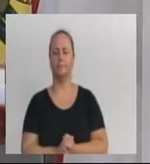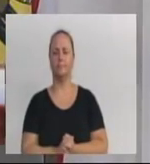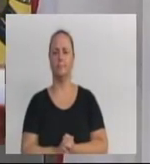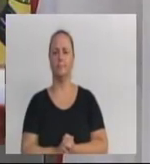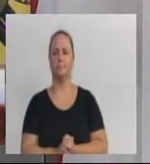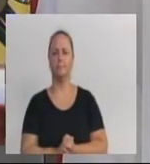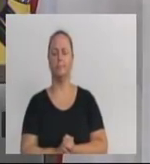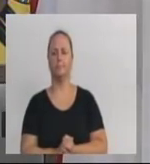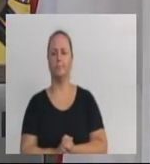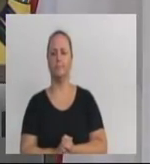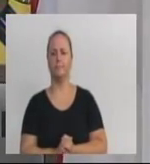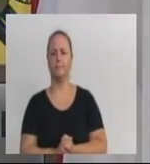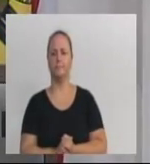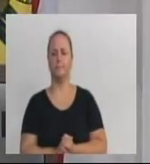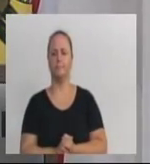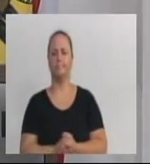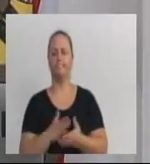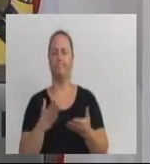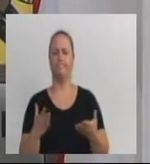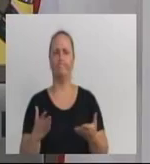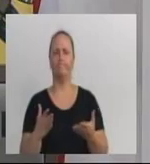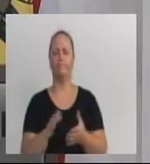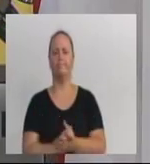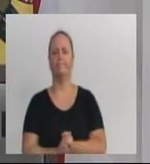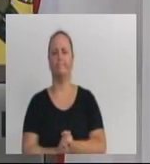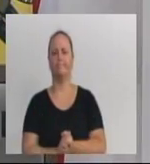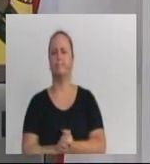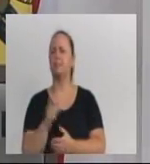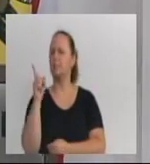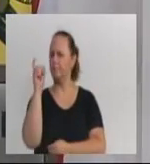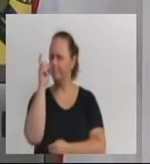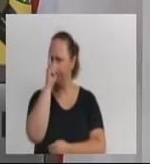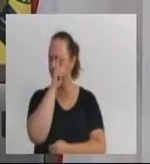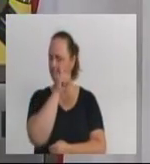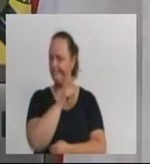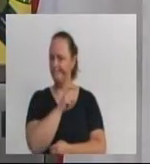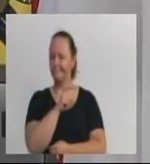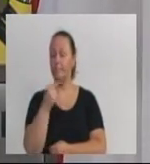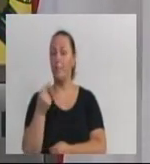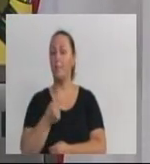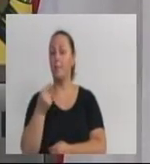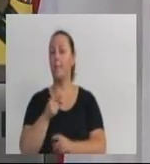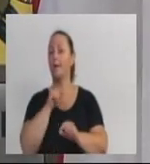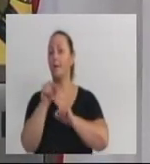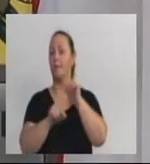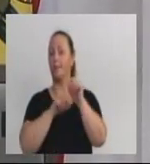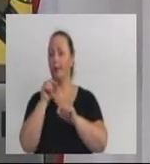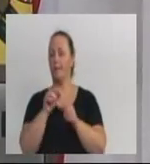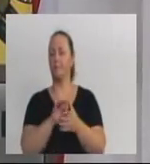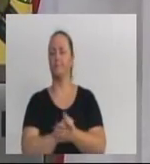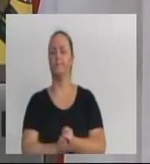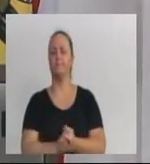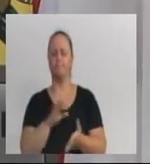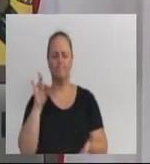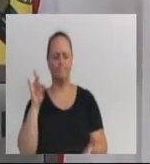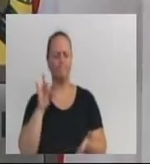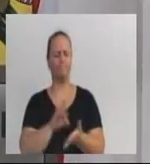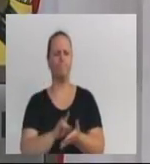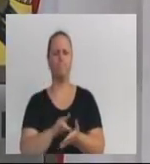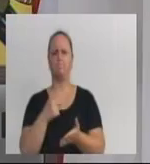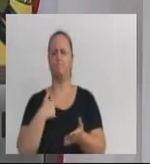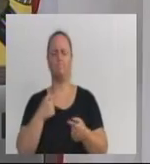Por conta das dificuldades, senhores, primeiro eu quero fazer o registro da minha indignação,